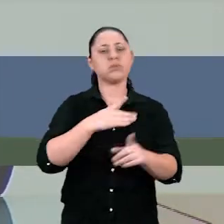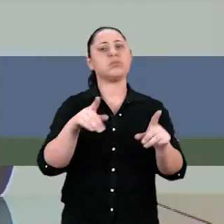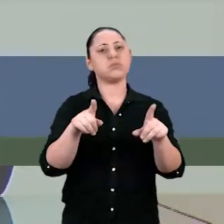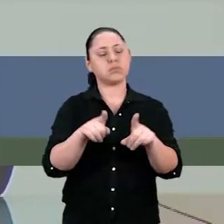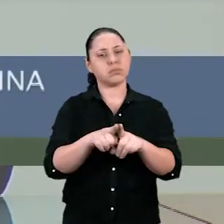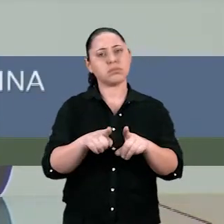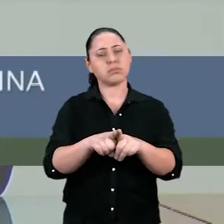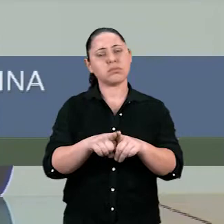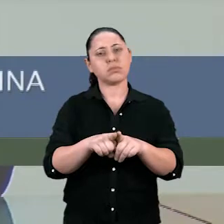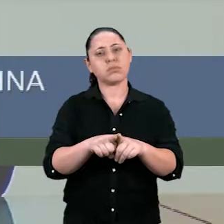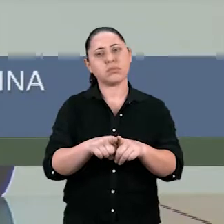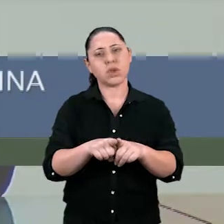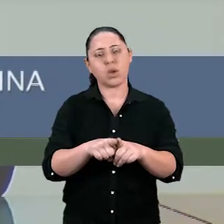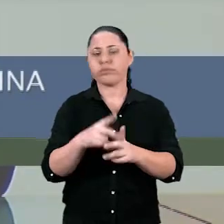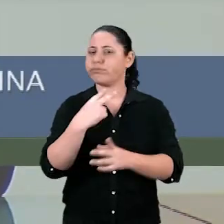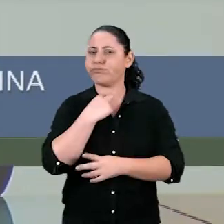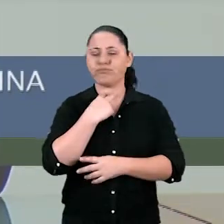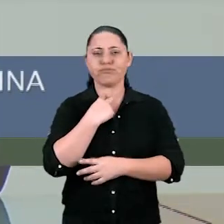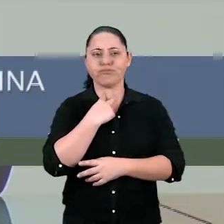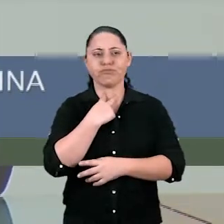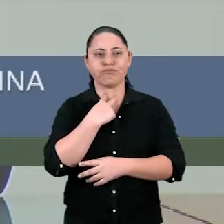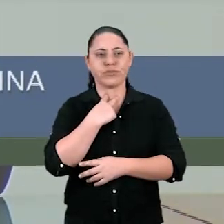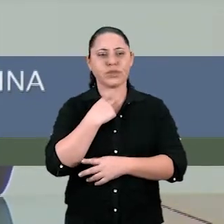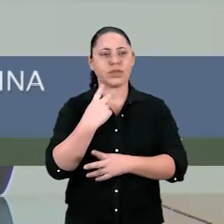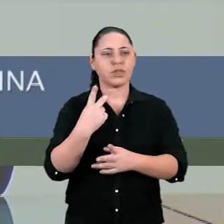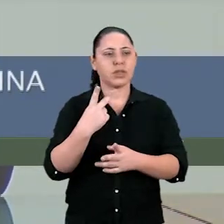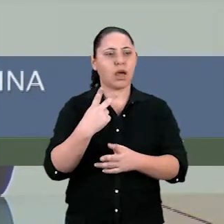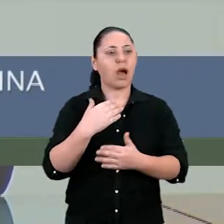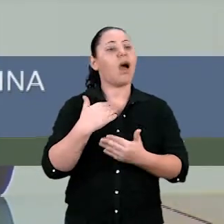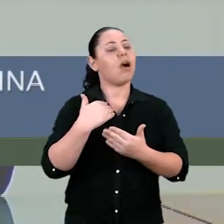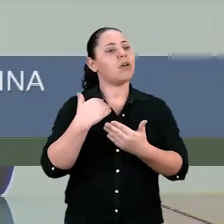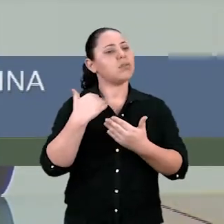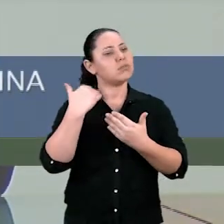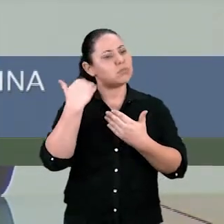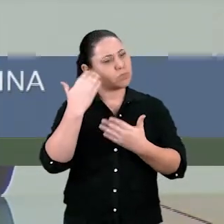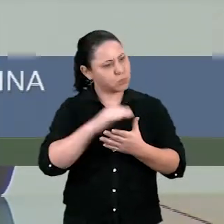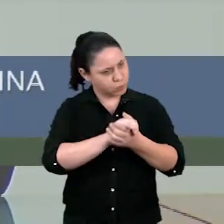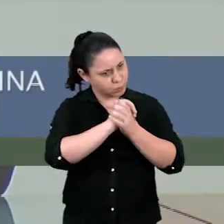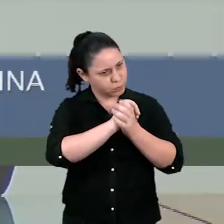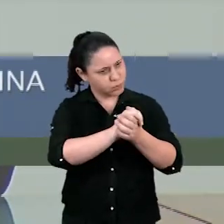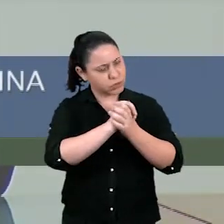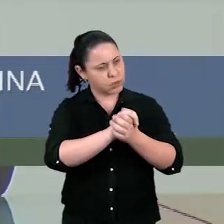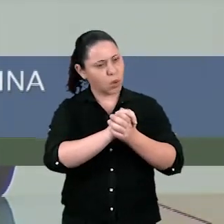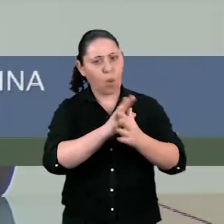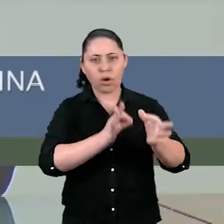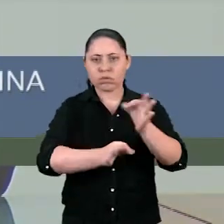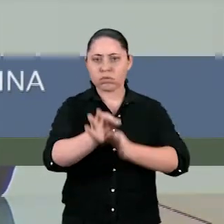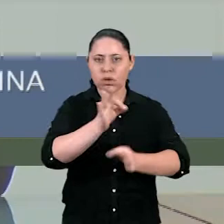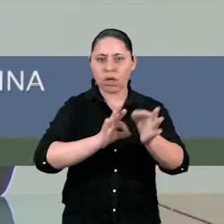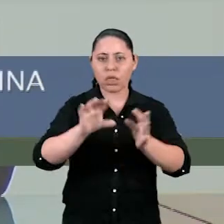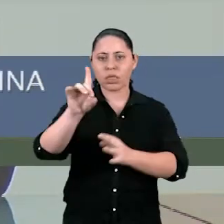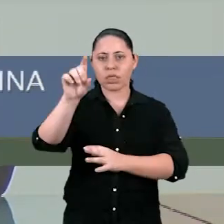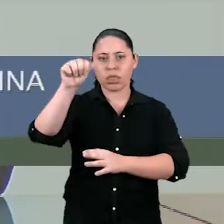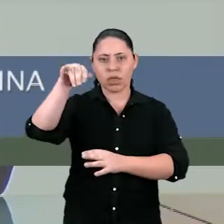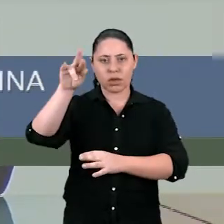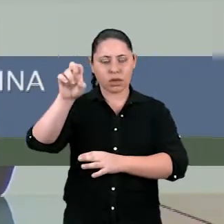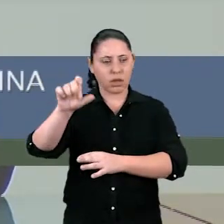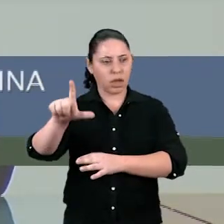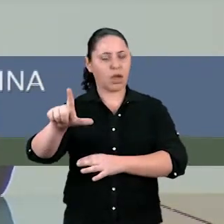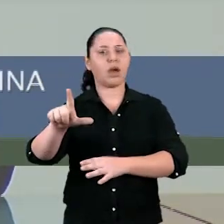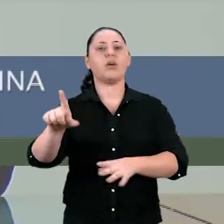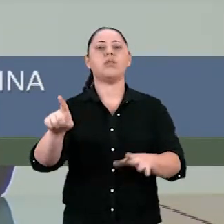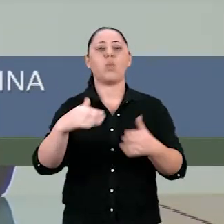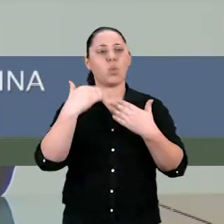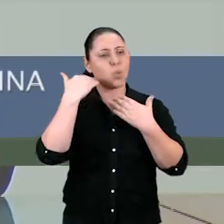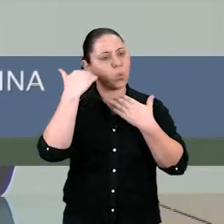que estão aqui. Não podia deixar de cumprimentar os organizadores, doutor Daniel Castro,